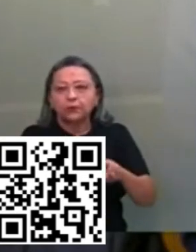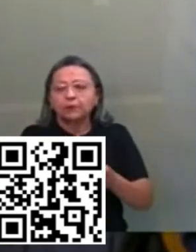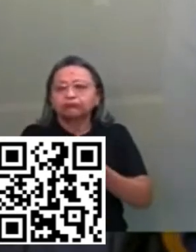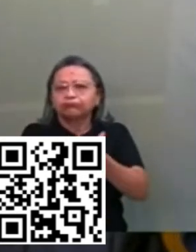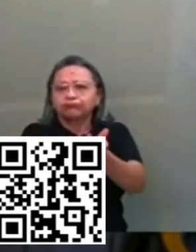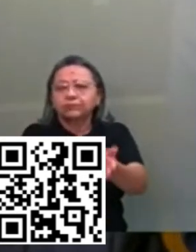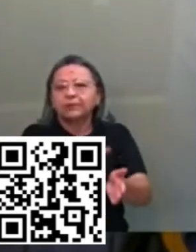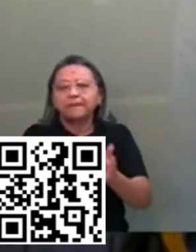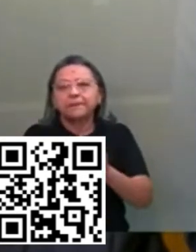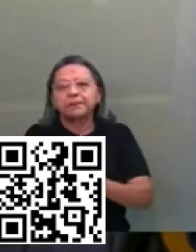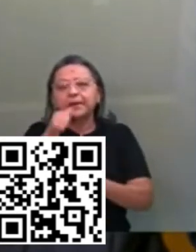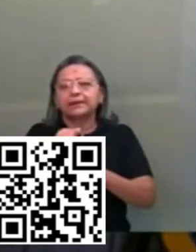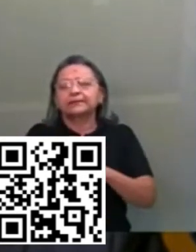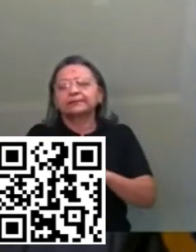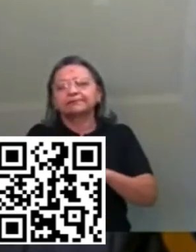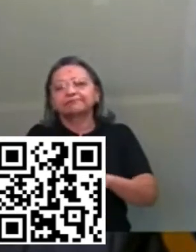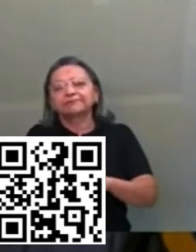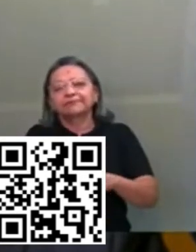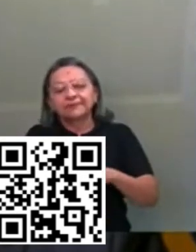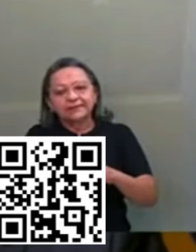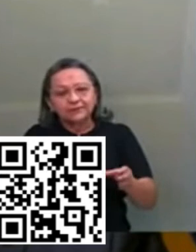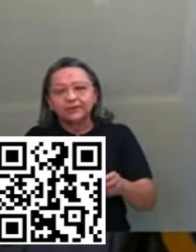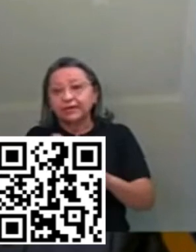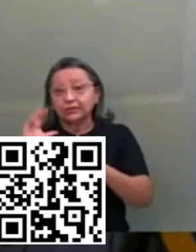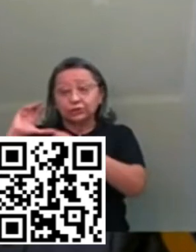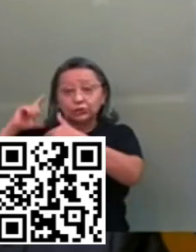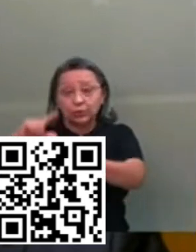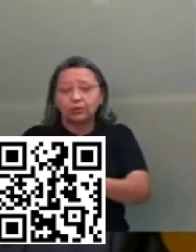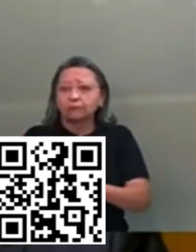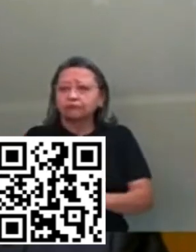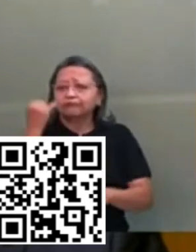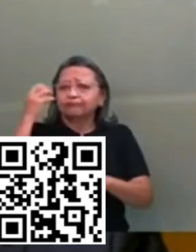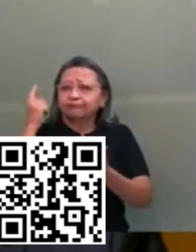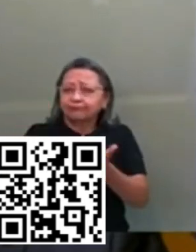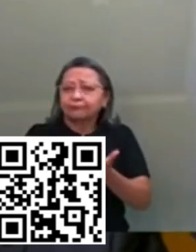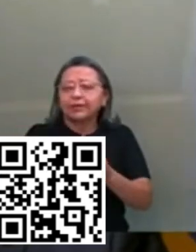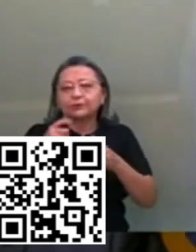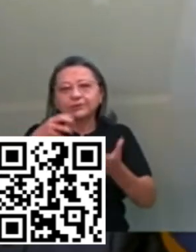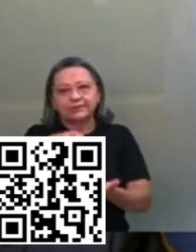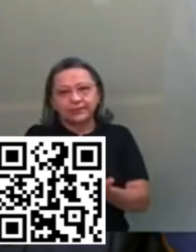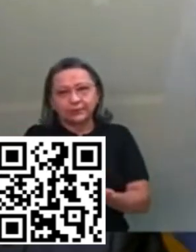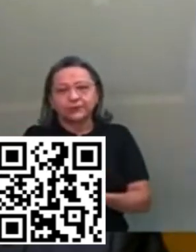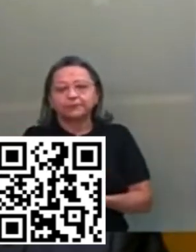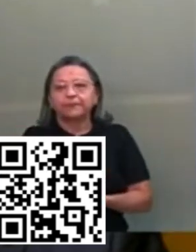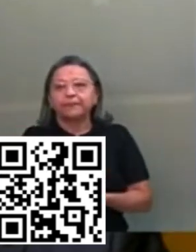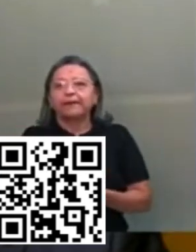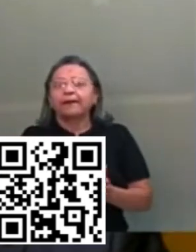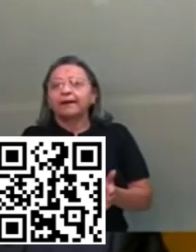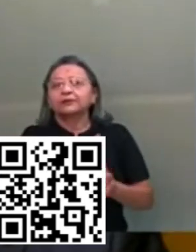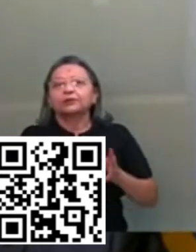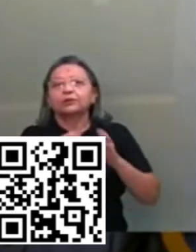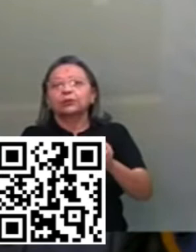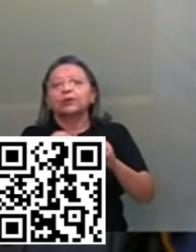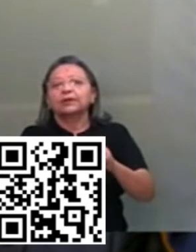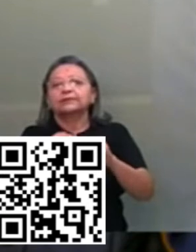primeiras desestatizações da história, importantíssimo passo para o setor. Ante todo